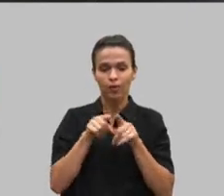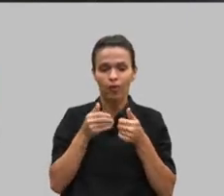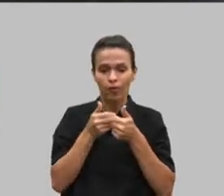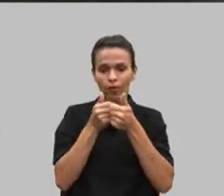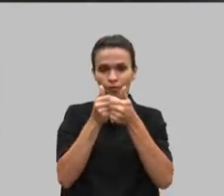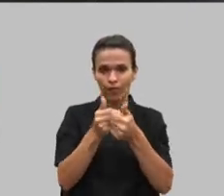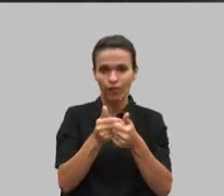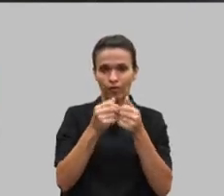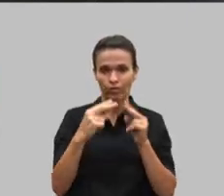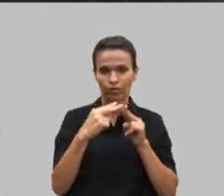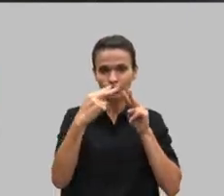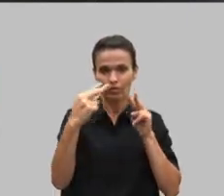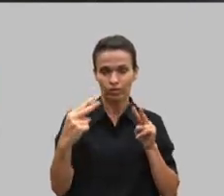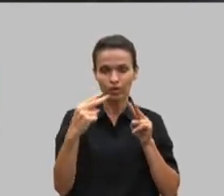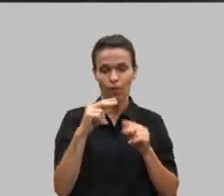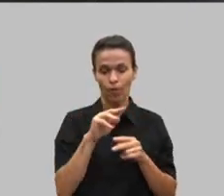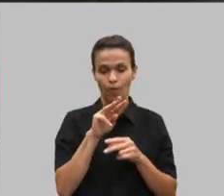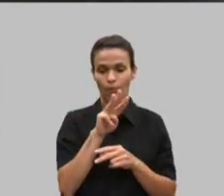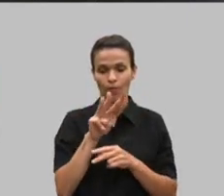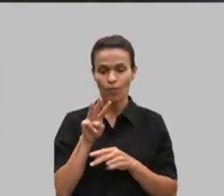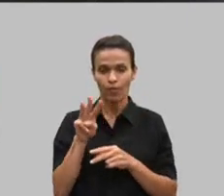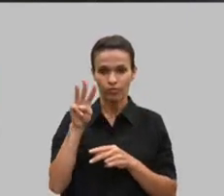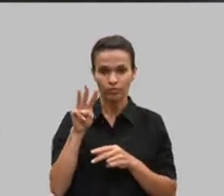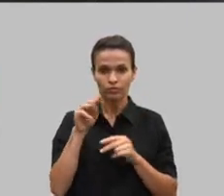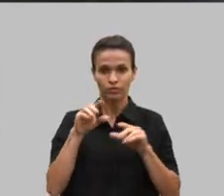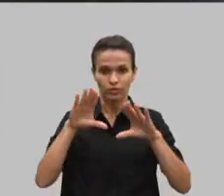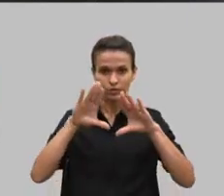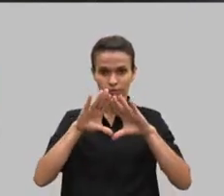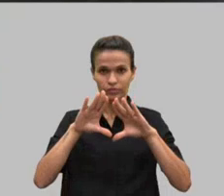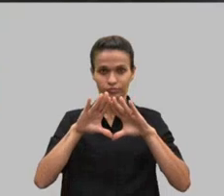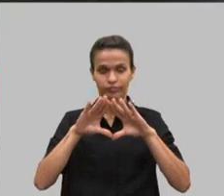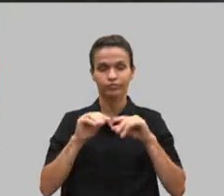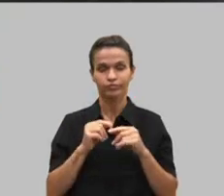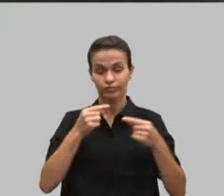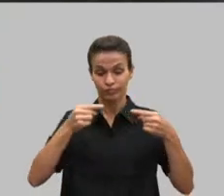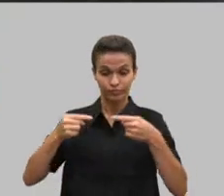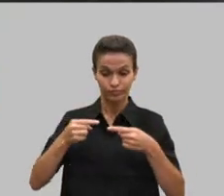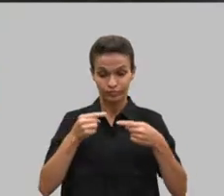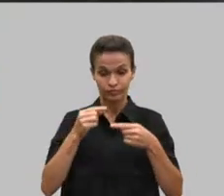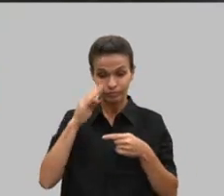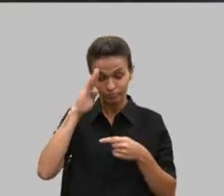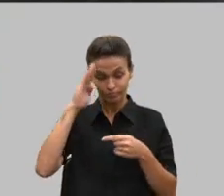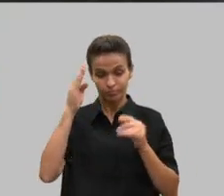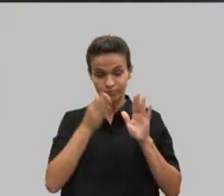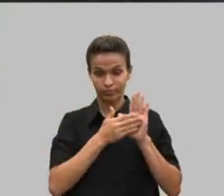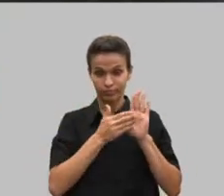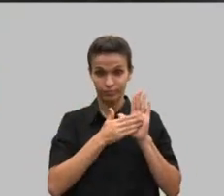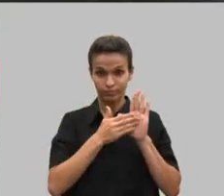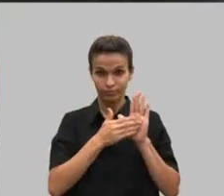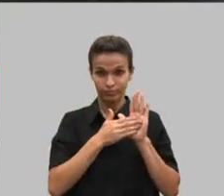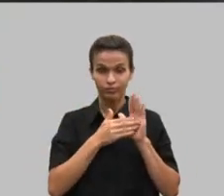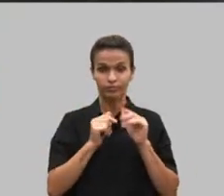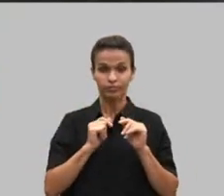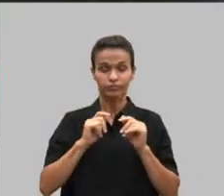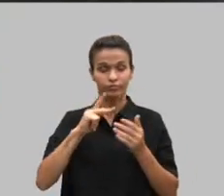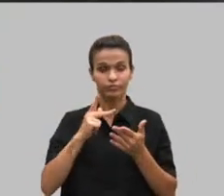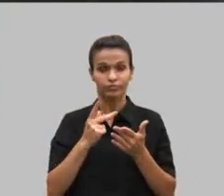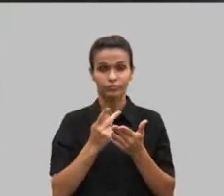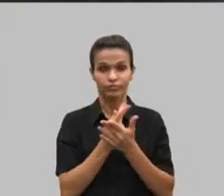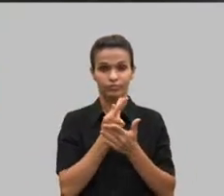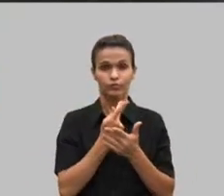Portal da Assembleia informamos que a discussão e priorização das propostas será realizada por